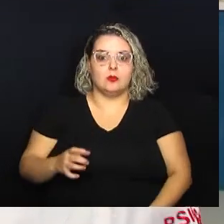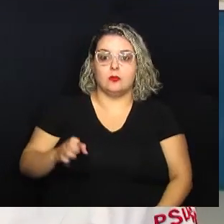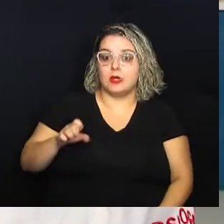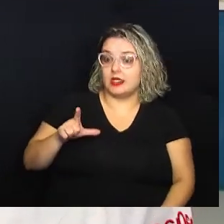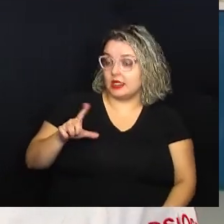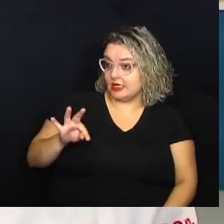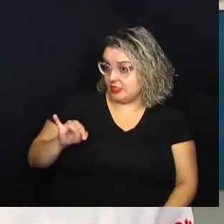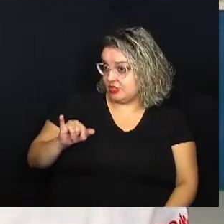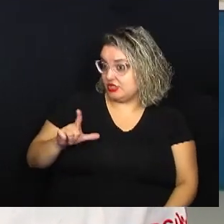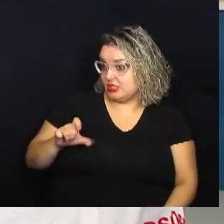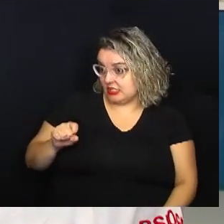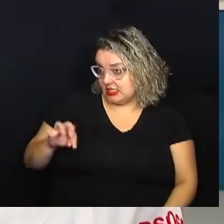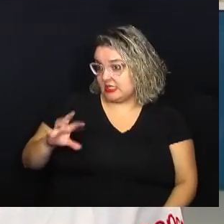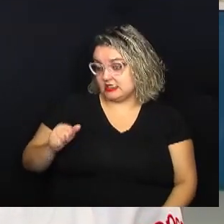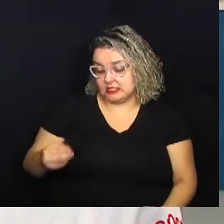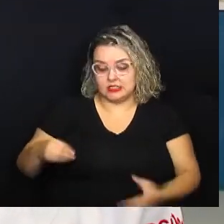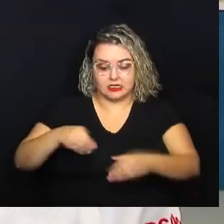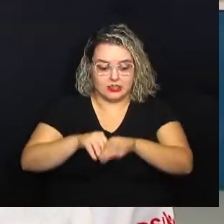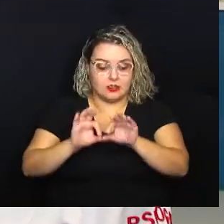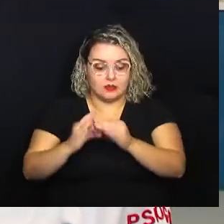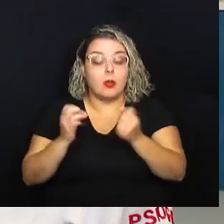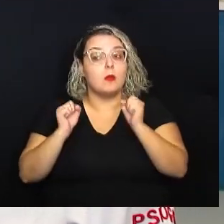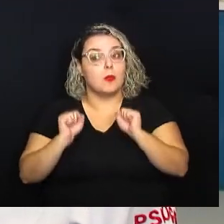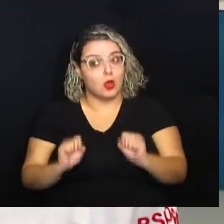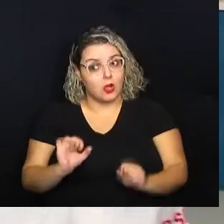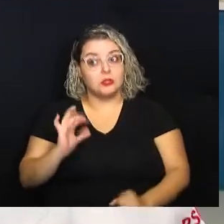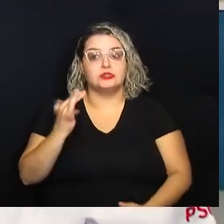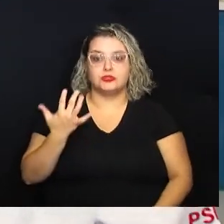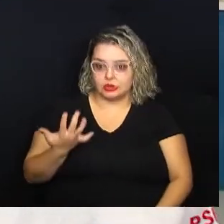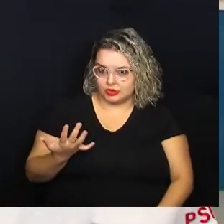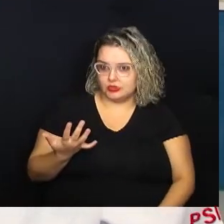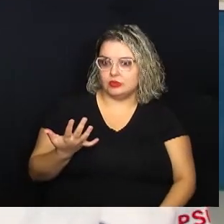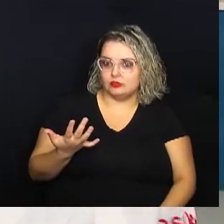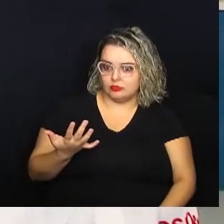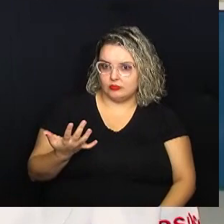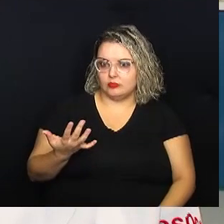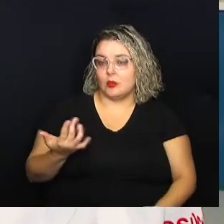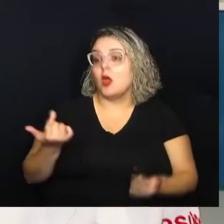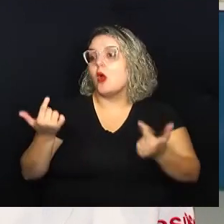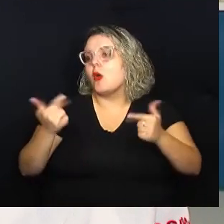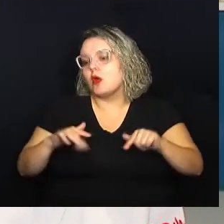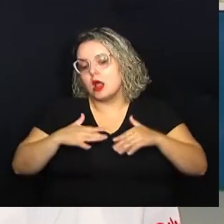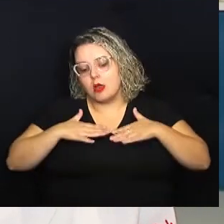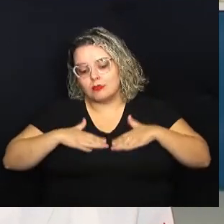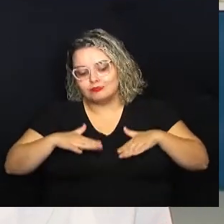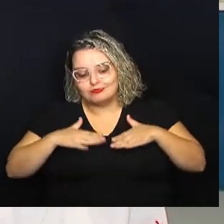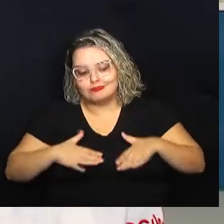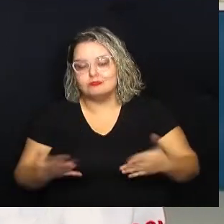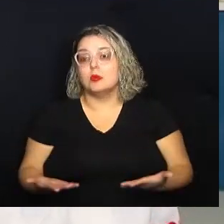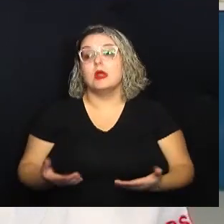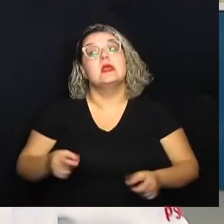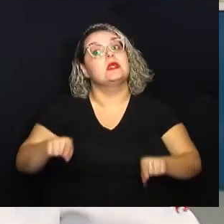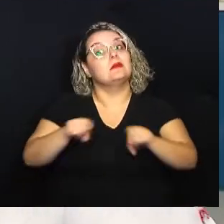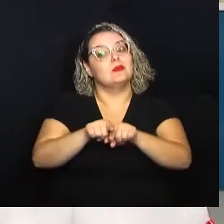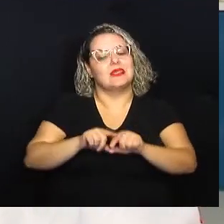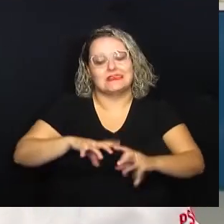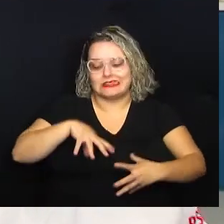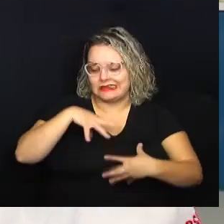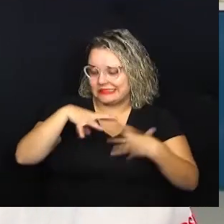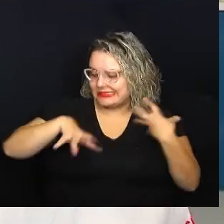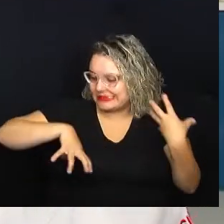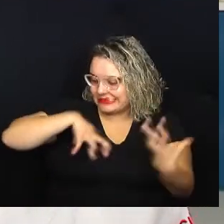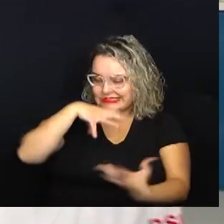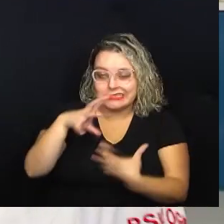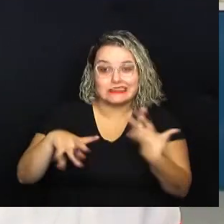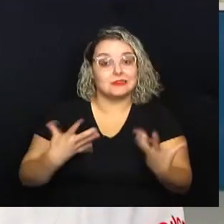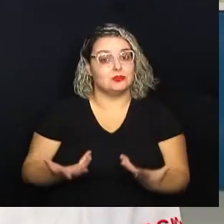algum etilista, né, na família pode acontecer de ter um ambiente mais